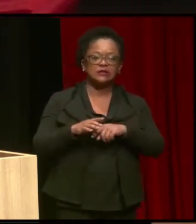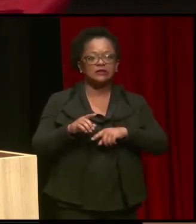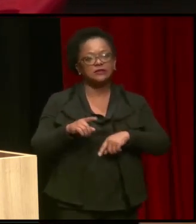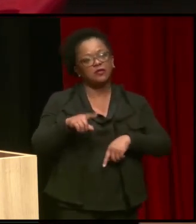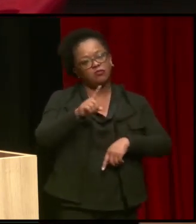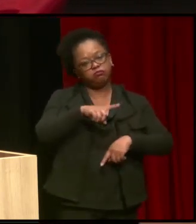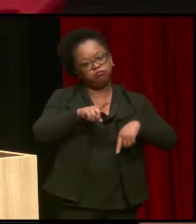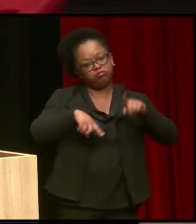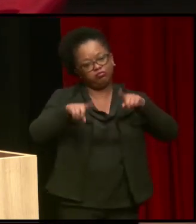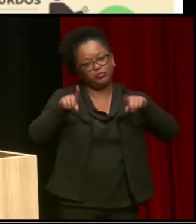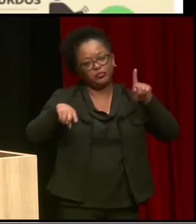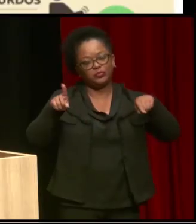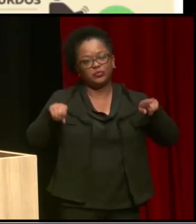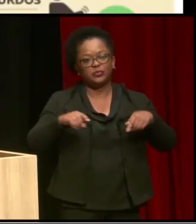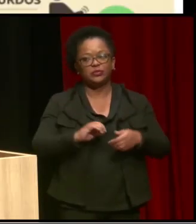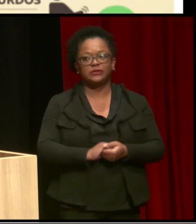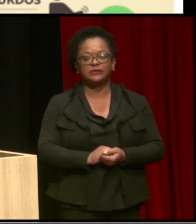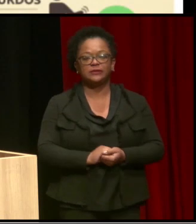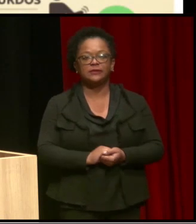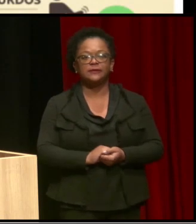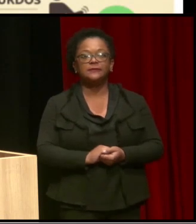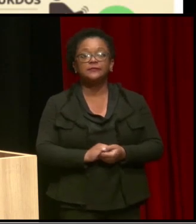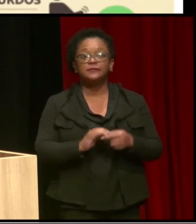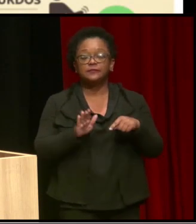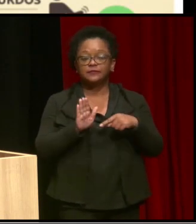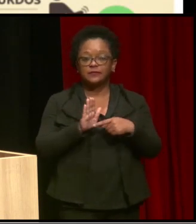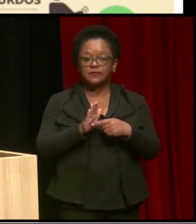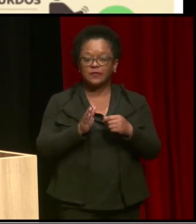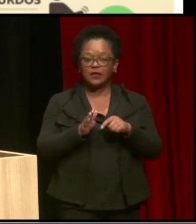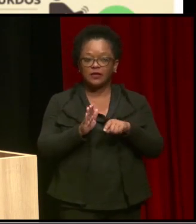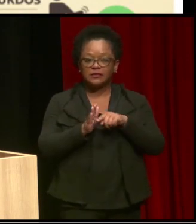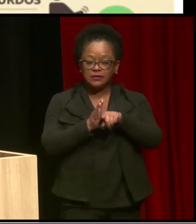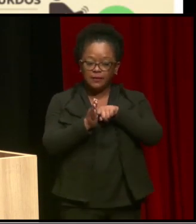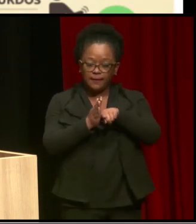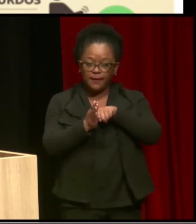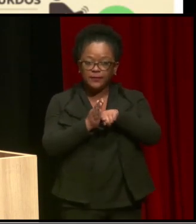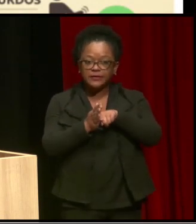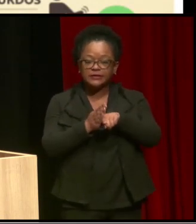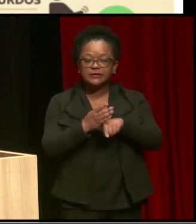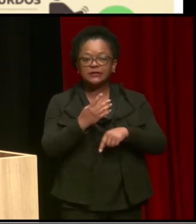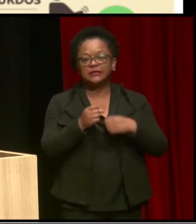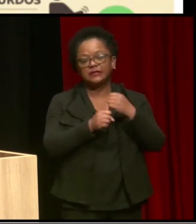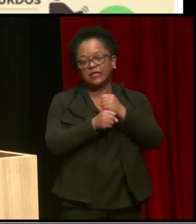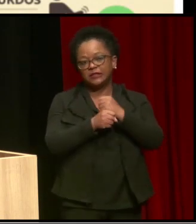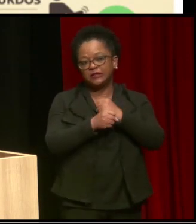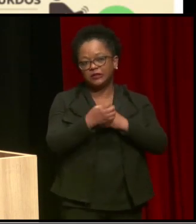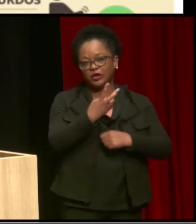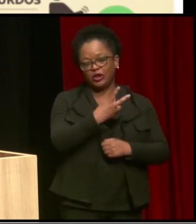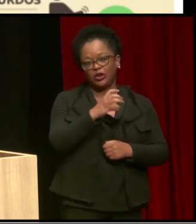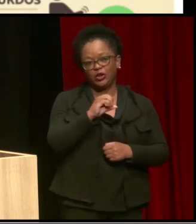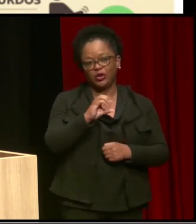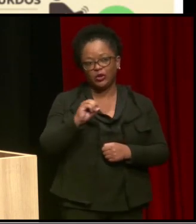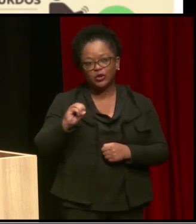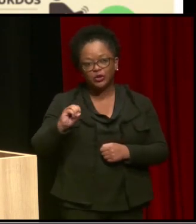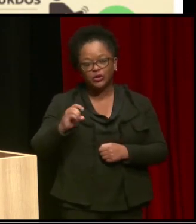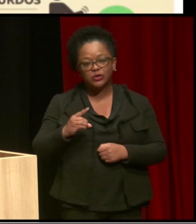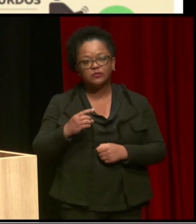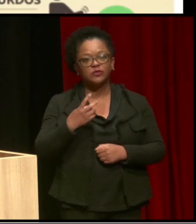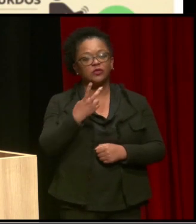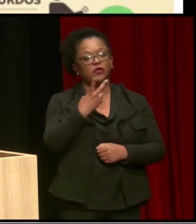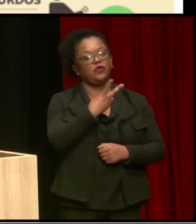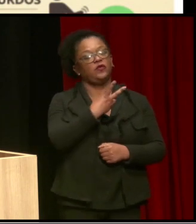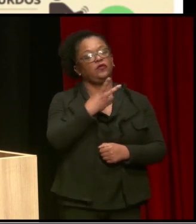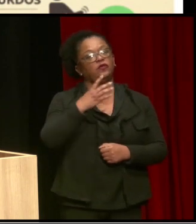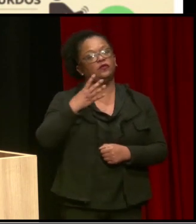tá? Essa aqui, ó, em 2000 nós tínhamos 24 milhões e 600 mil de pessoas portadoras de deficiência no